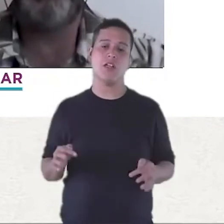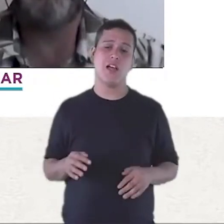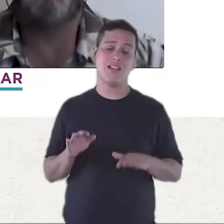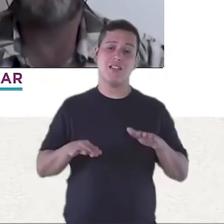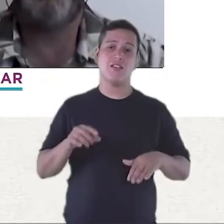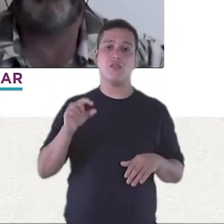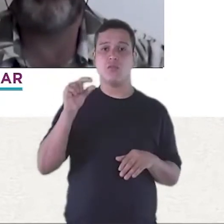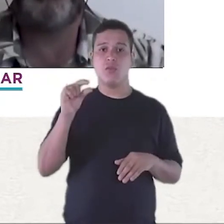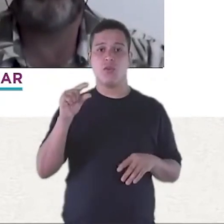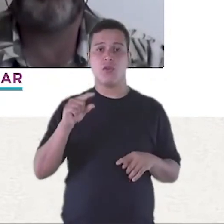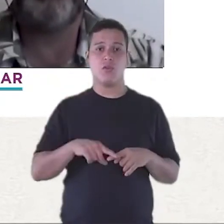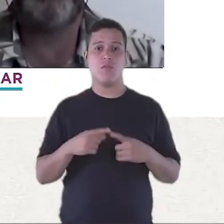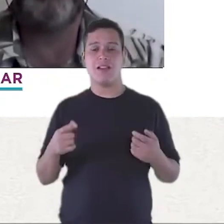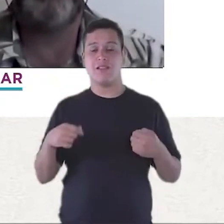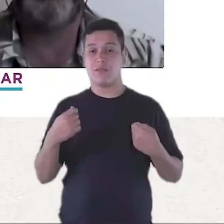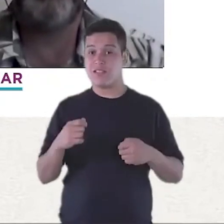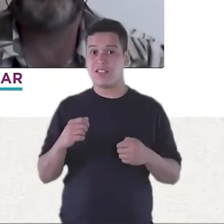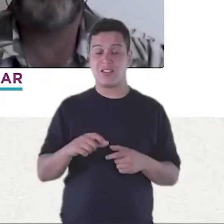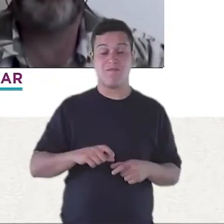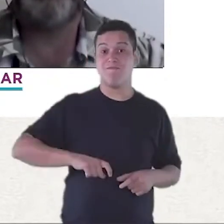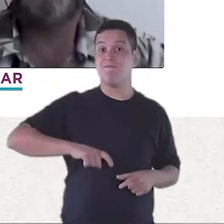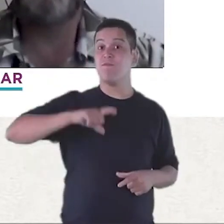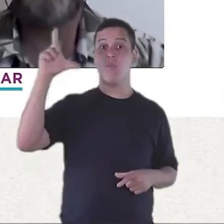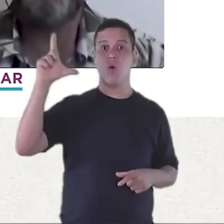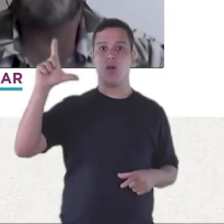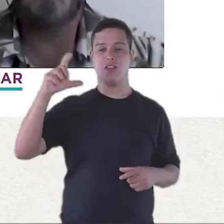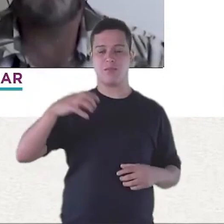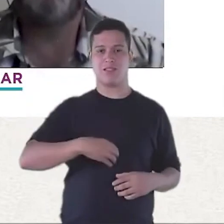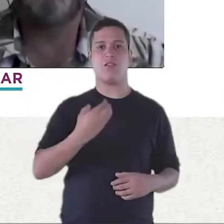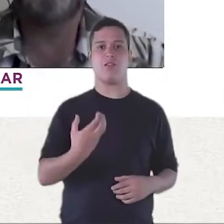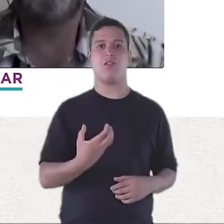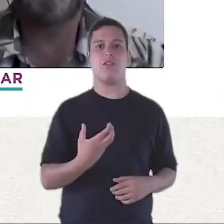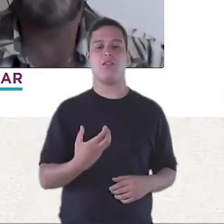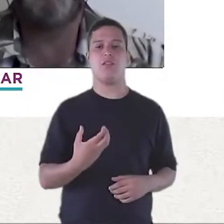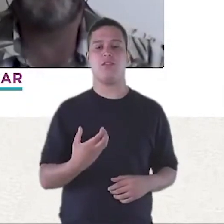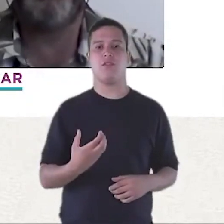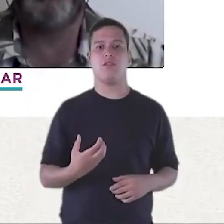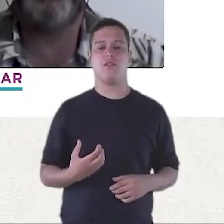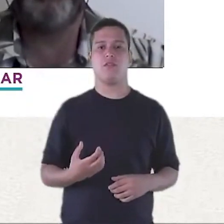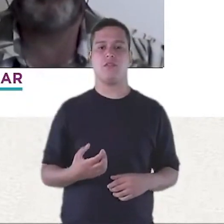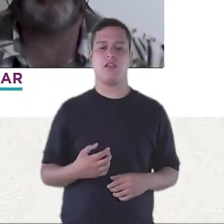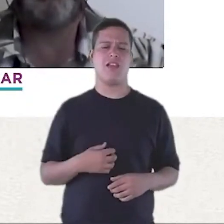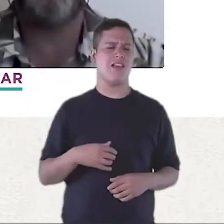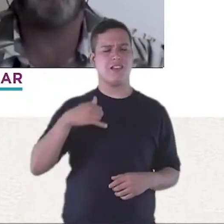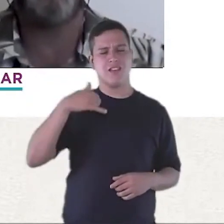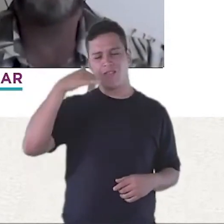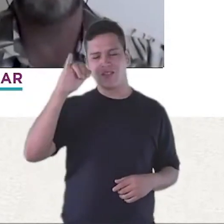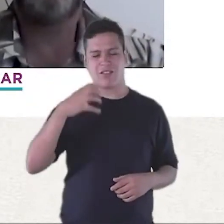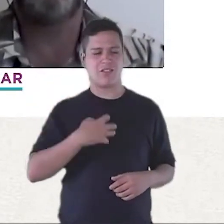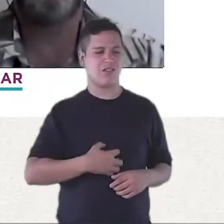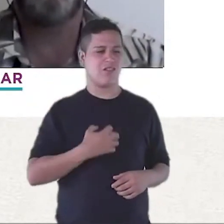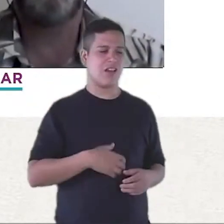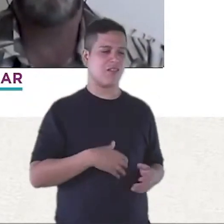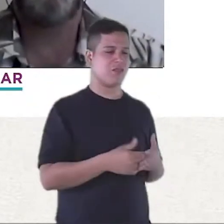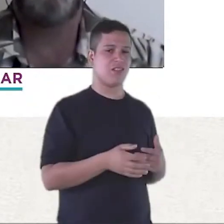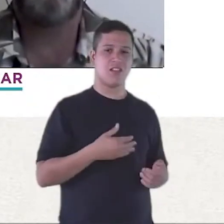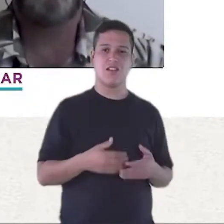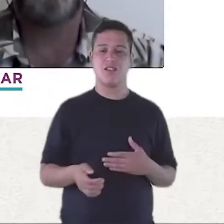de muito para ser triste. É não transformar nenhum aborrecimento em tragédia.